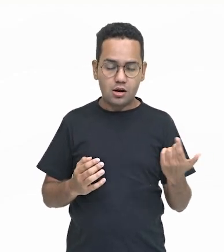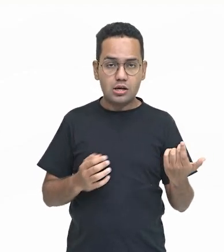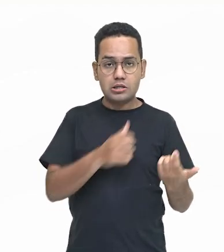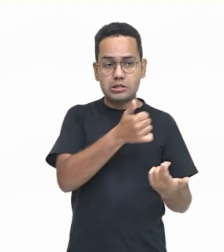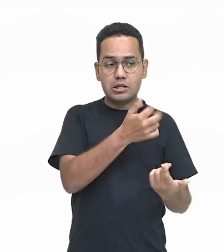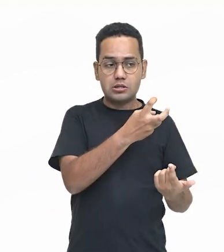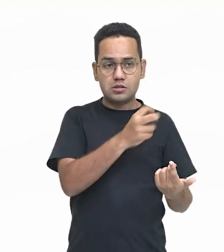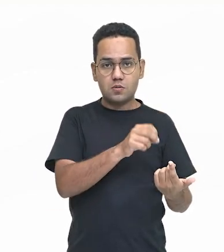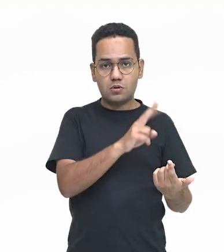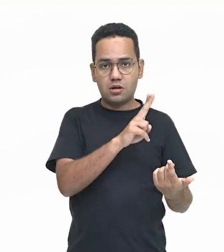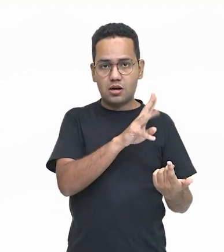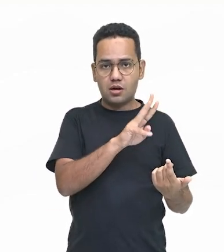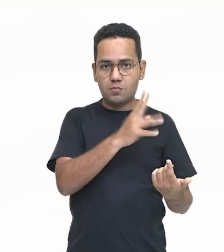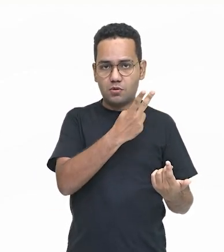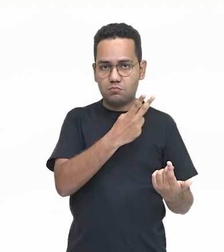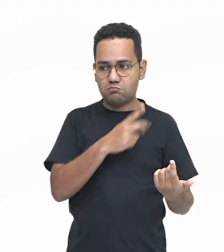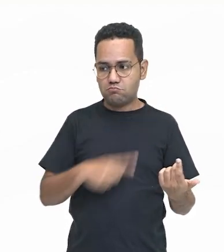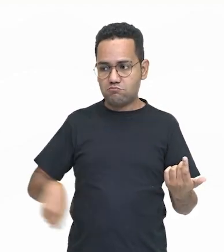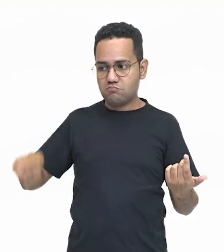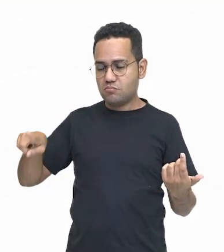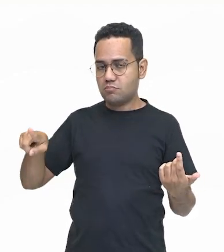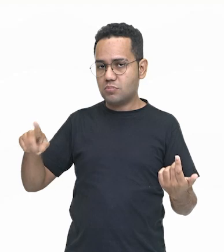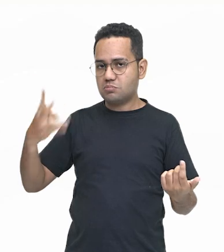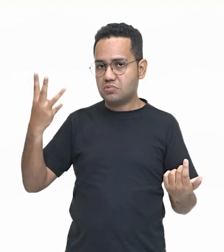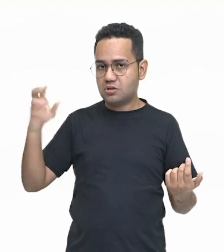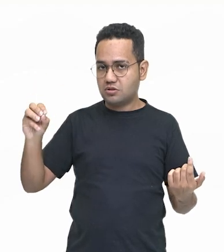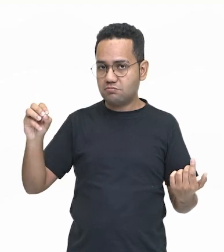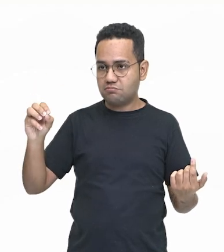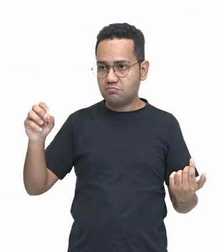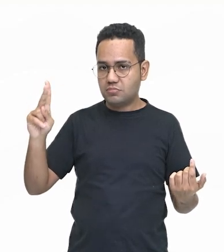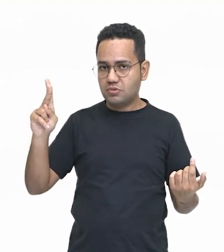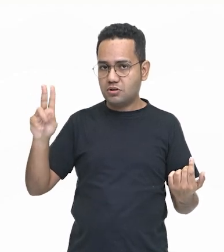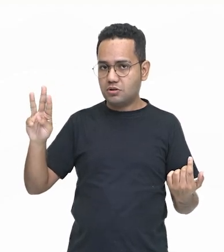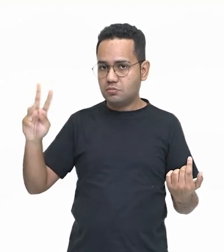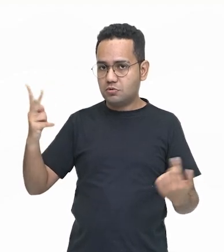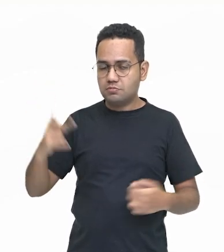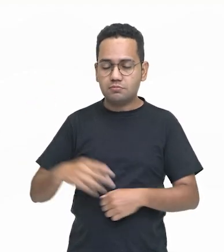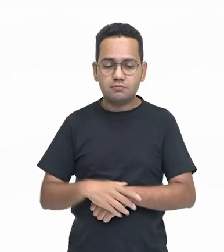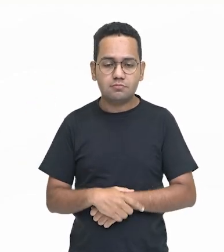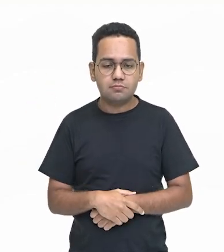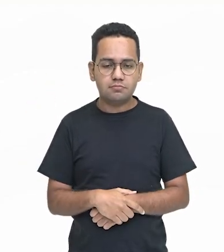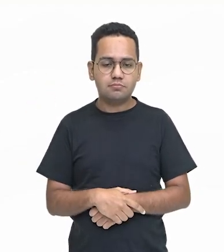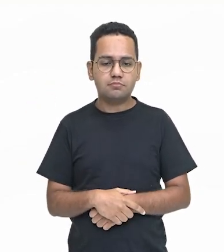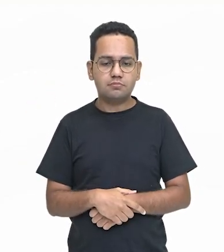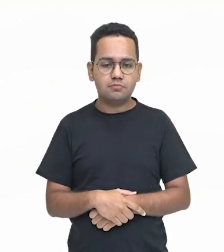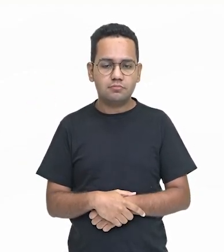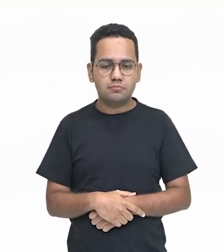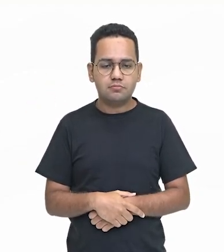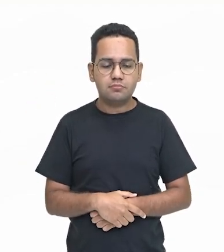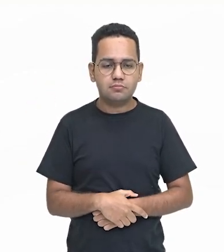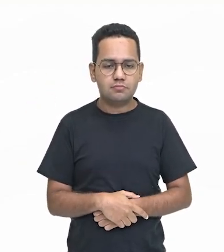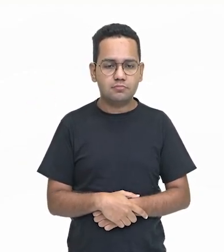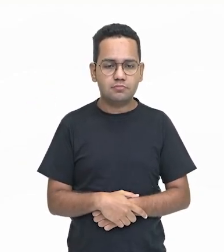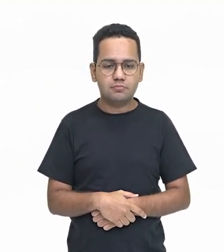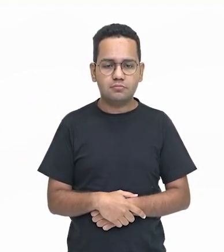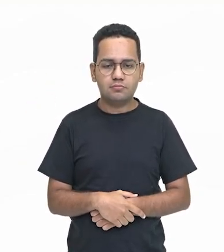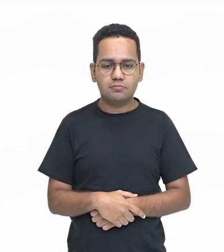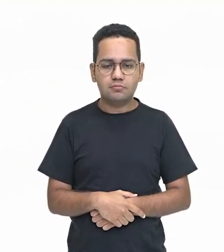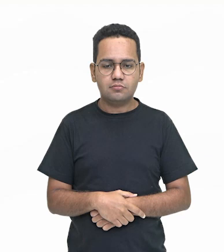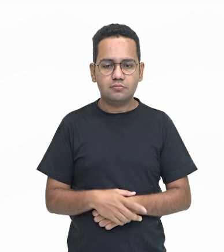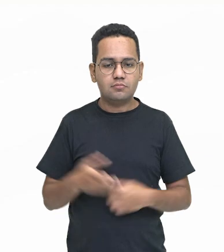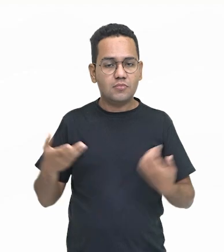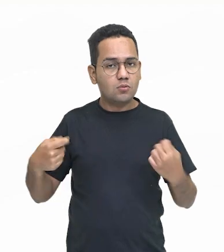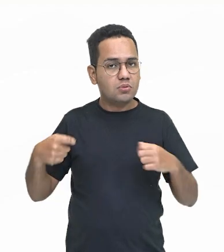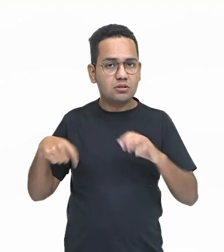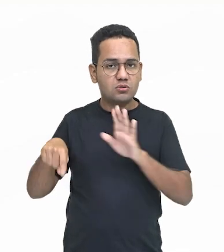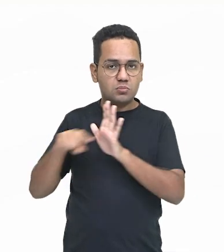kW, as fluorescentes gastavam 30. E aí o que eu tenho que fazer agora? Eu vou subtrair, olha